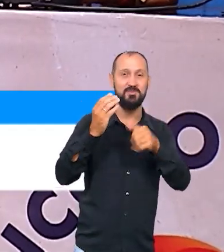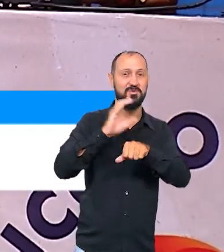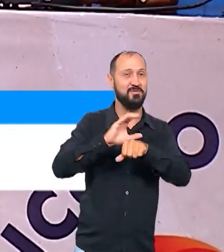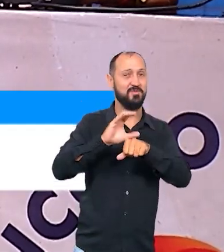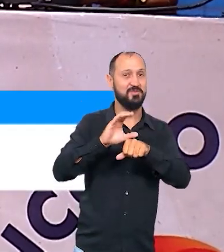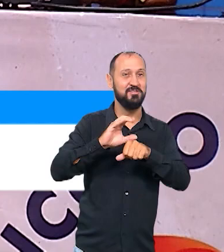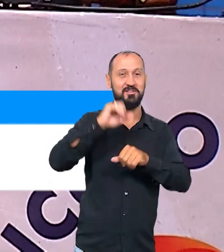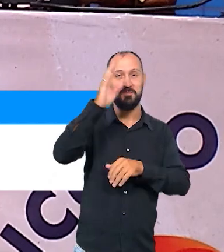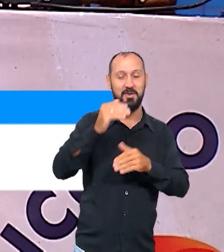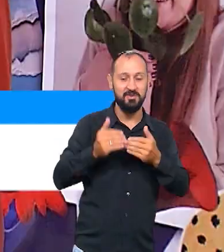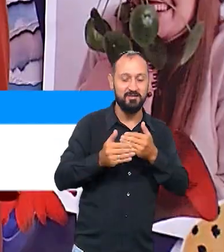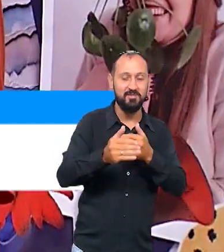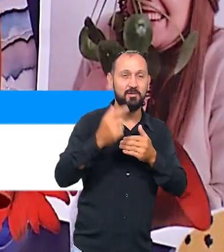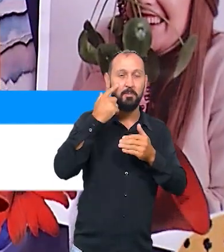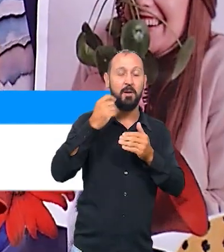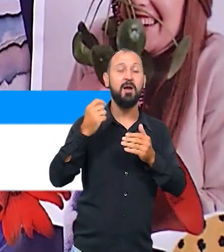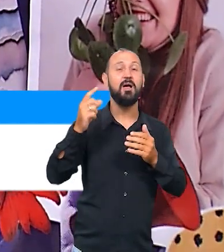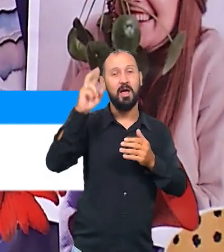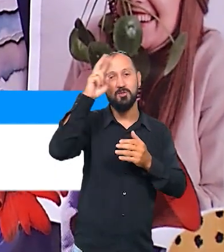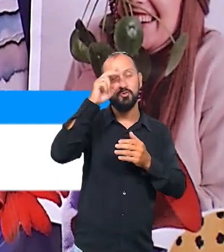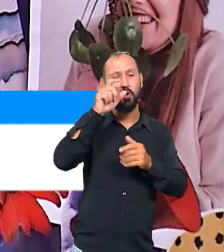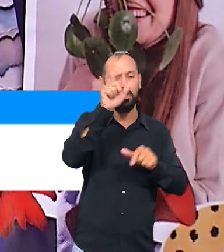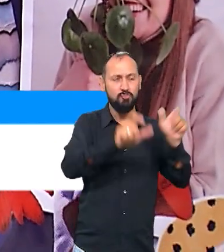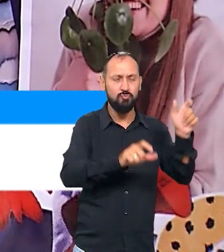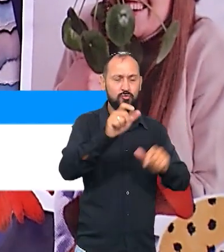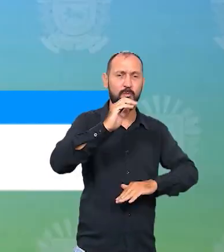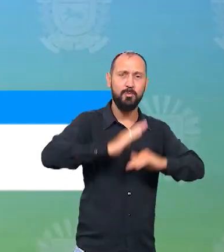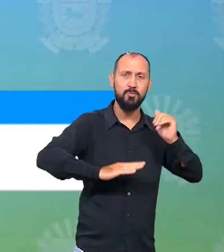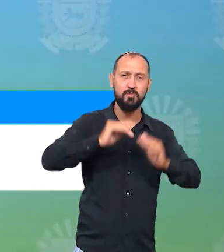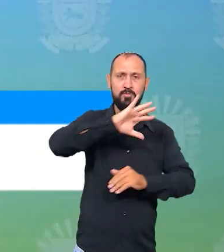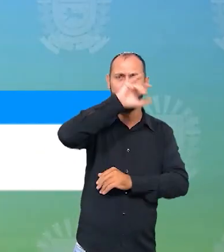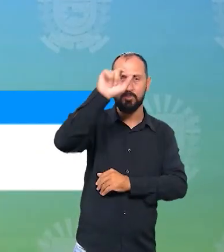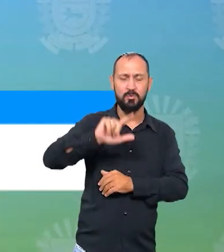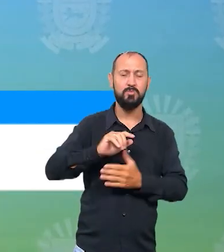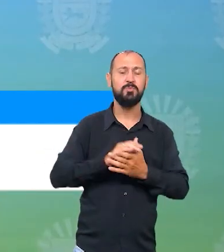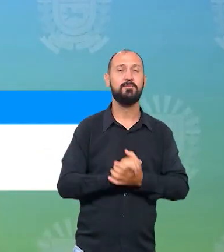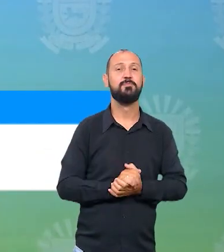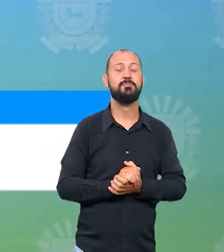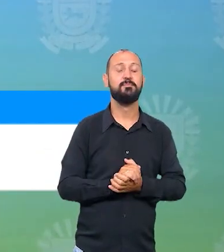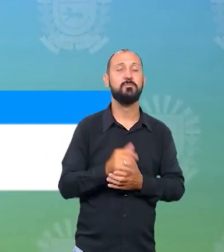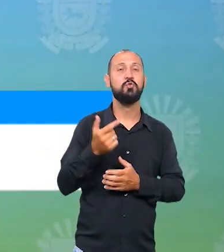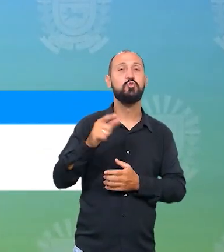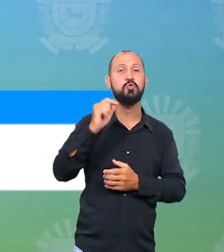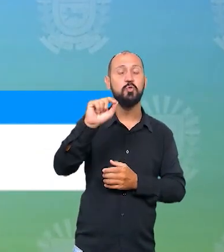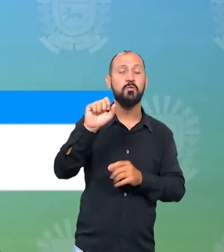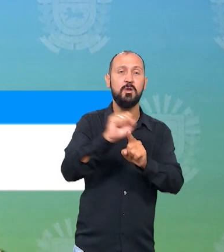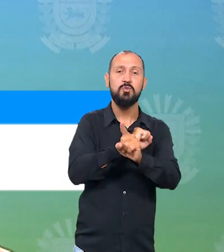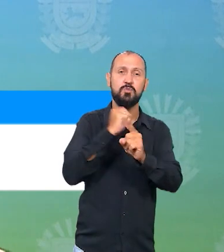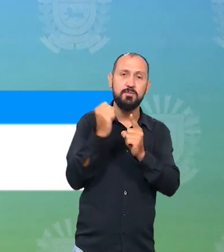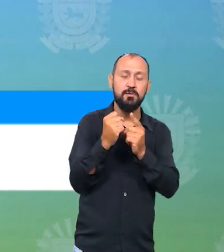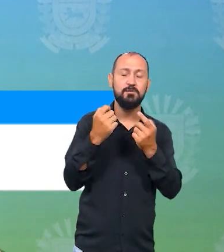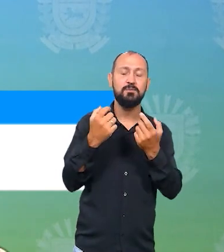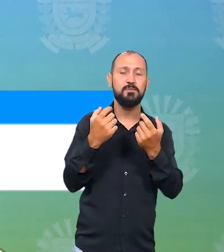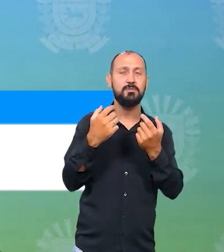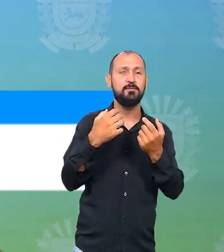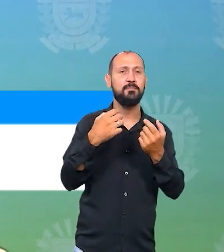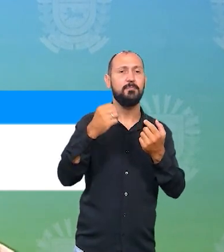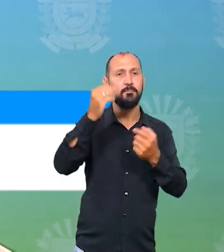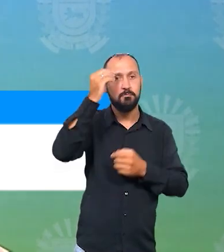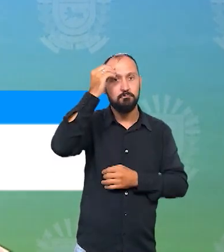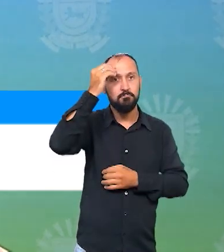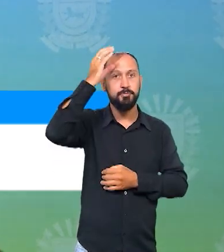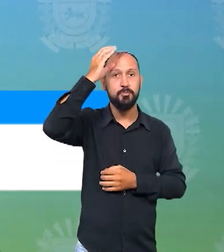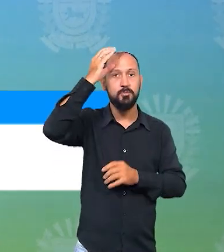momento importante da história dos profissionais no Mato Grosso do Sul. Mais do que nunca, a sociedade vem se conscientizando